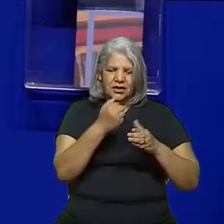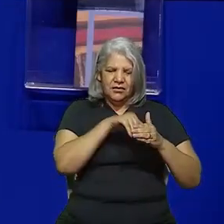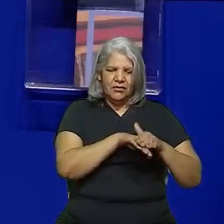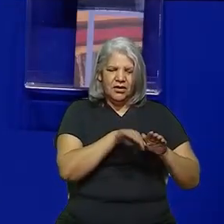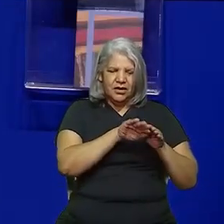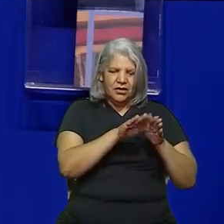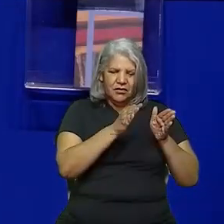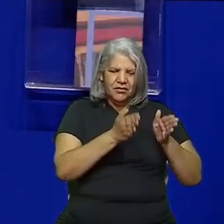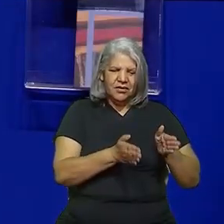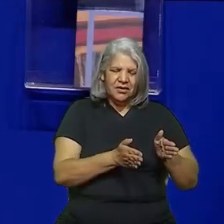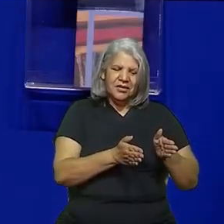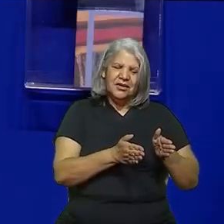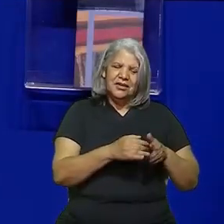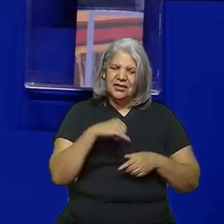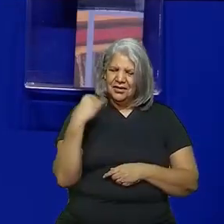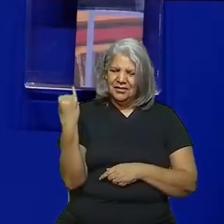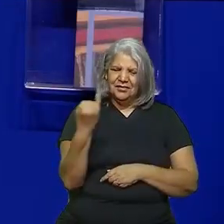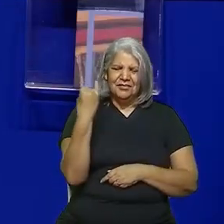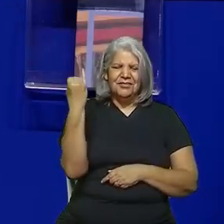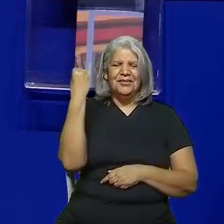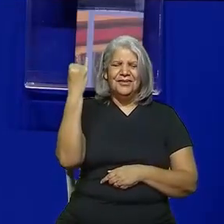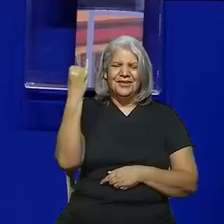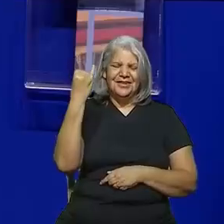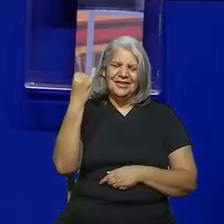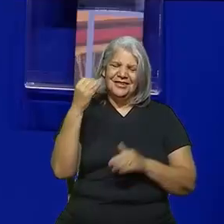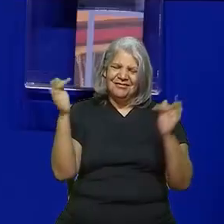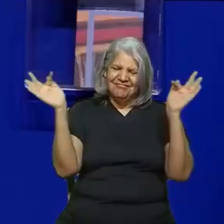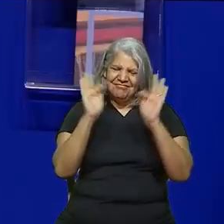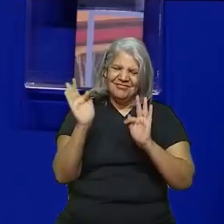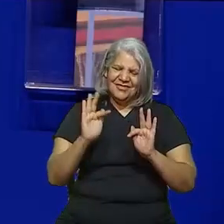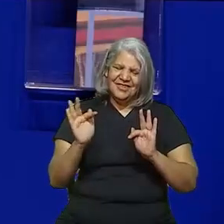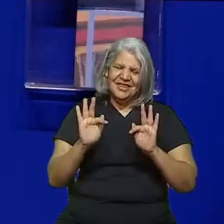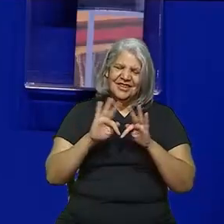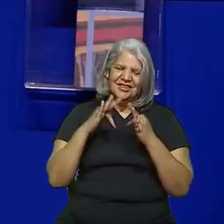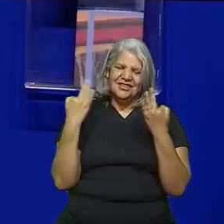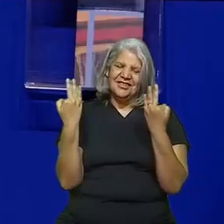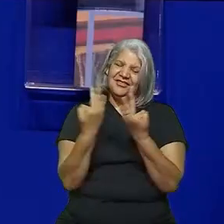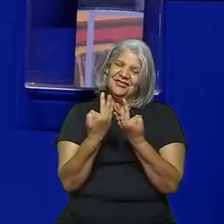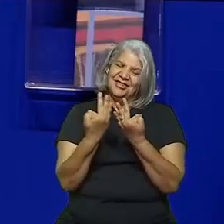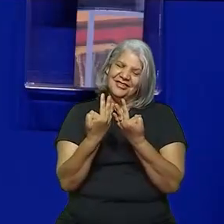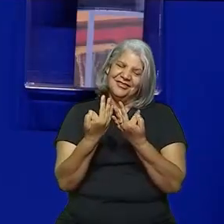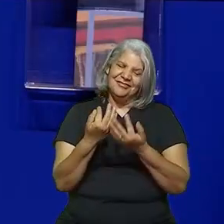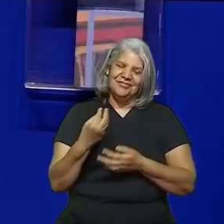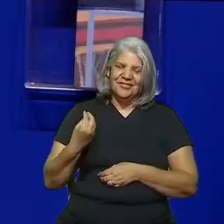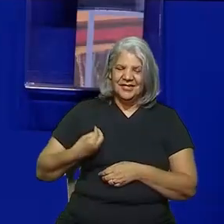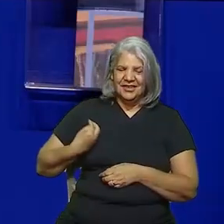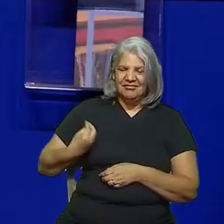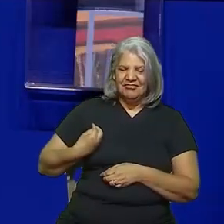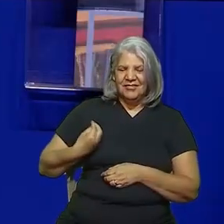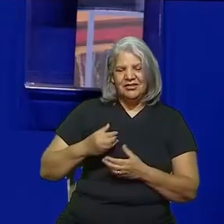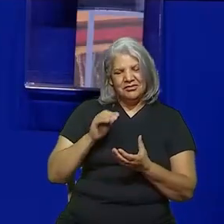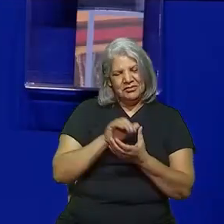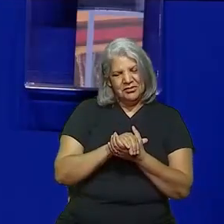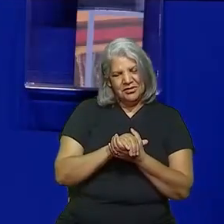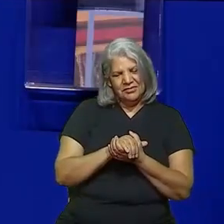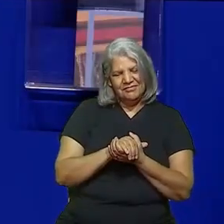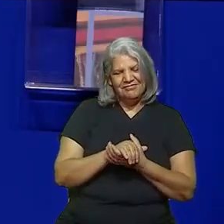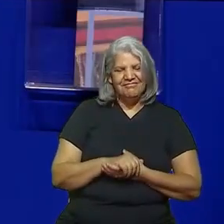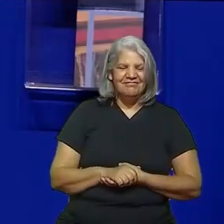que representavam um dos momentos mais felizes na nossa vida de casado. Eu